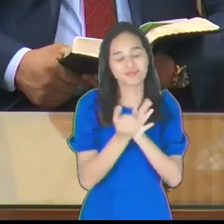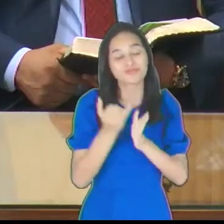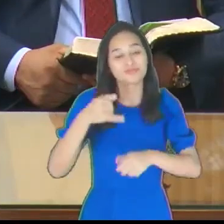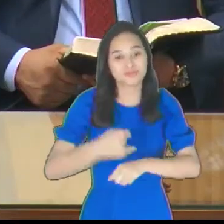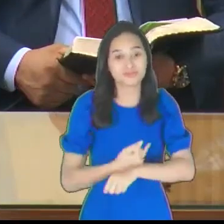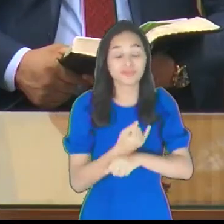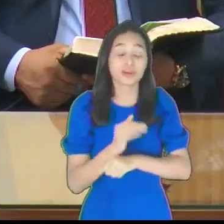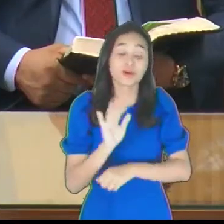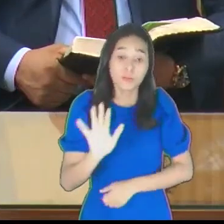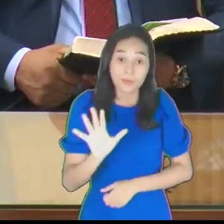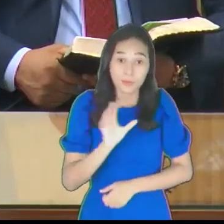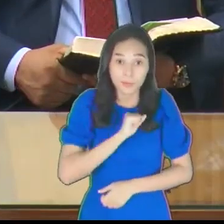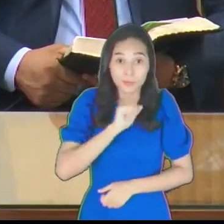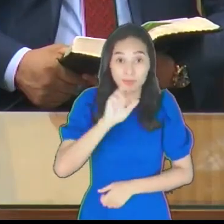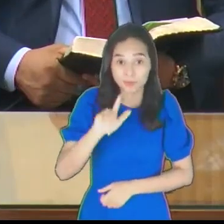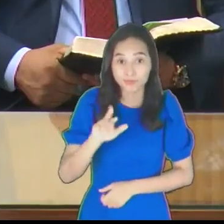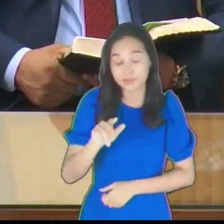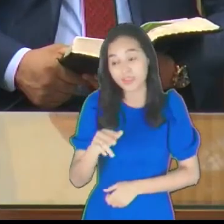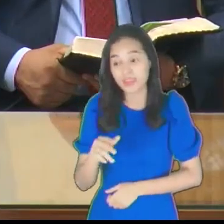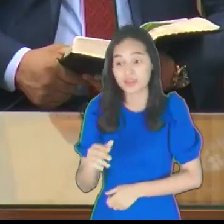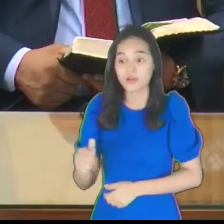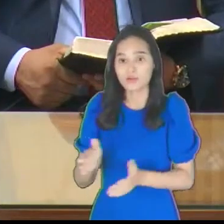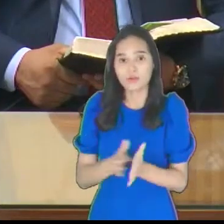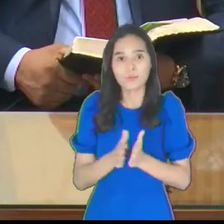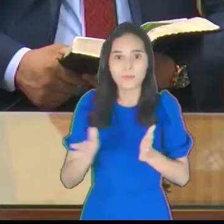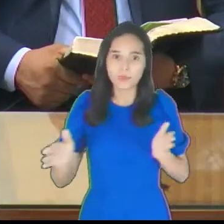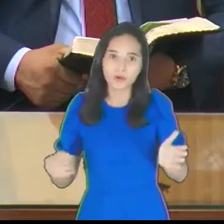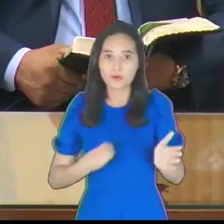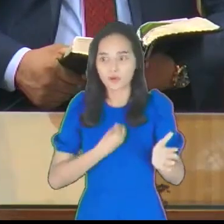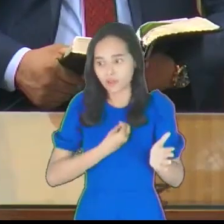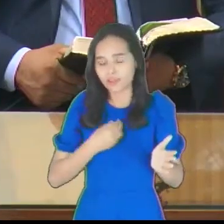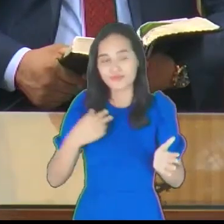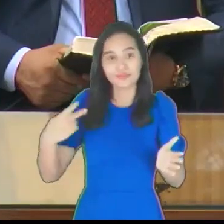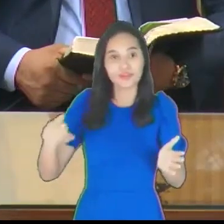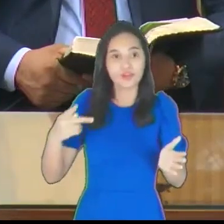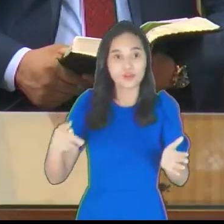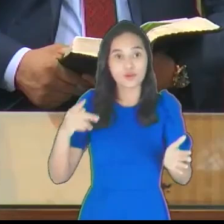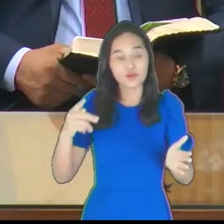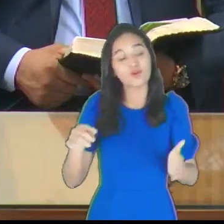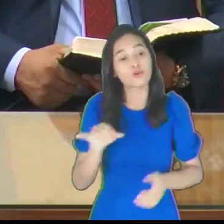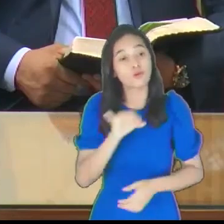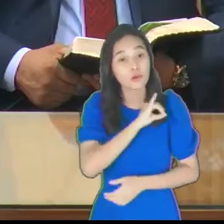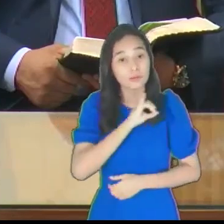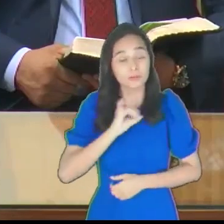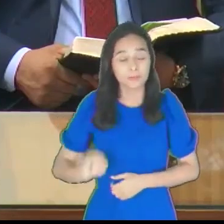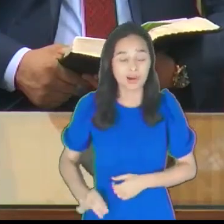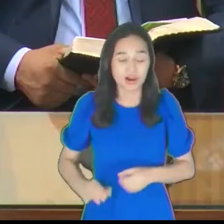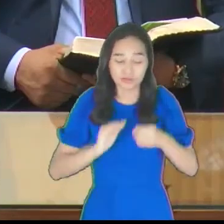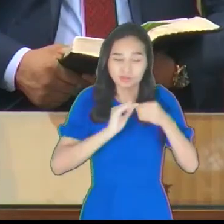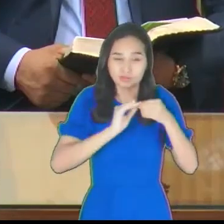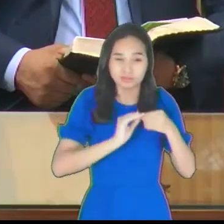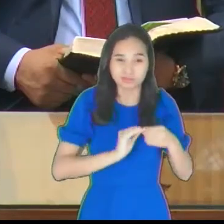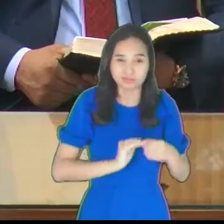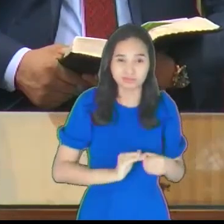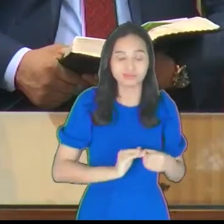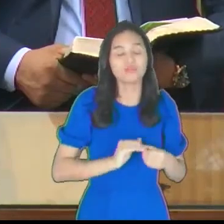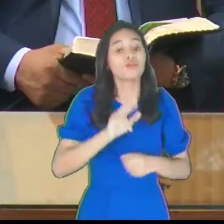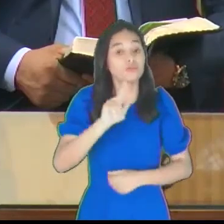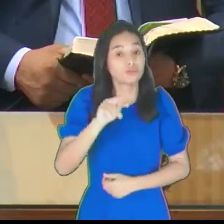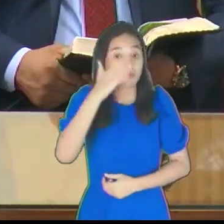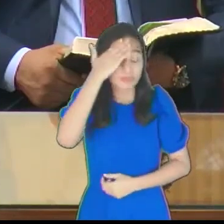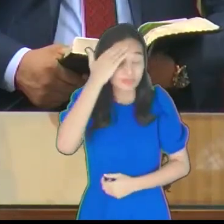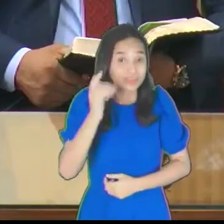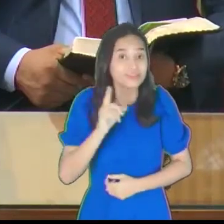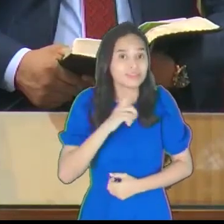amados irmãos, na sua época, o império opressor, os irmãos sabem que sempre tem nações